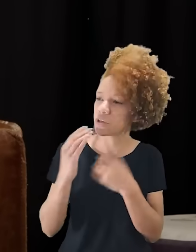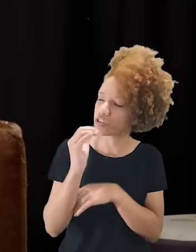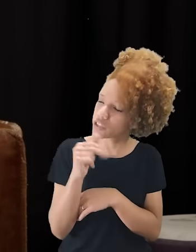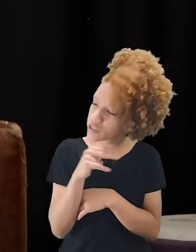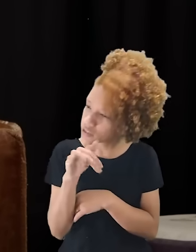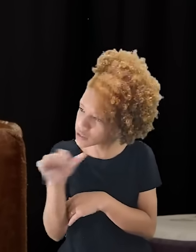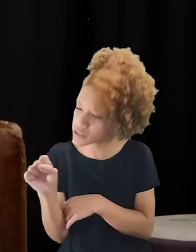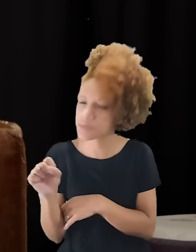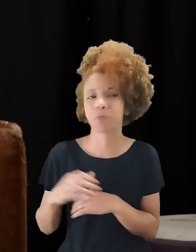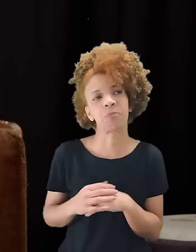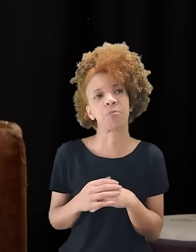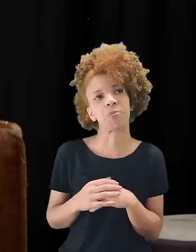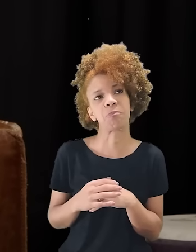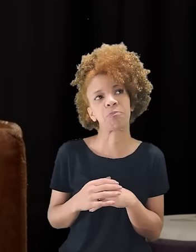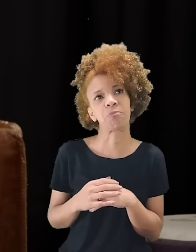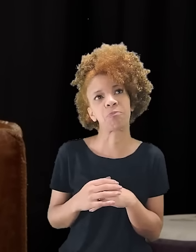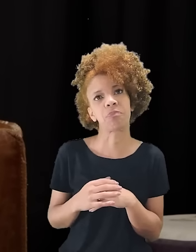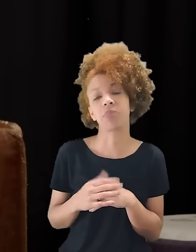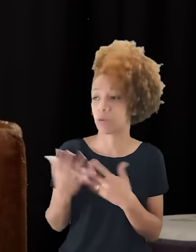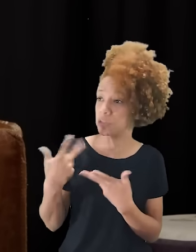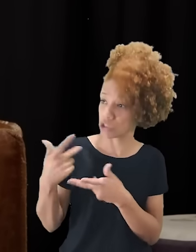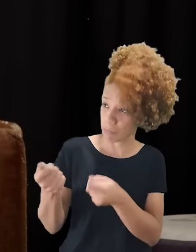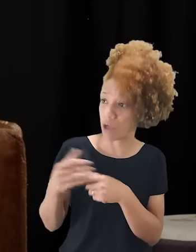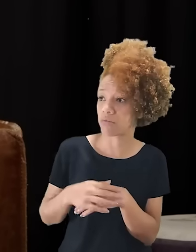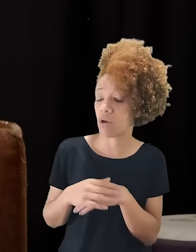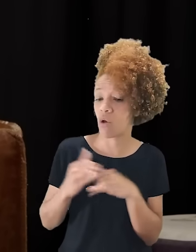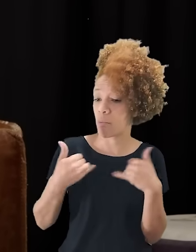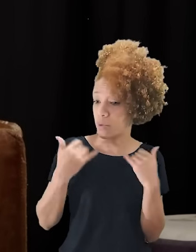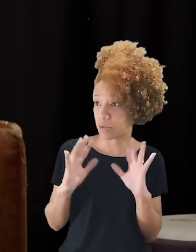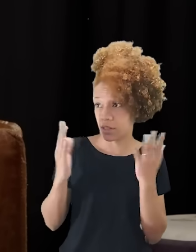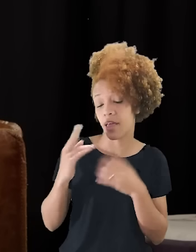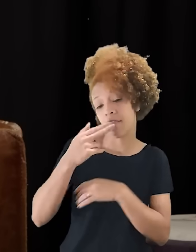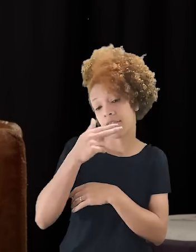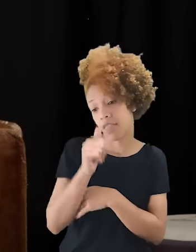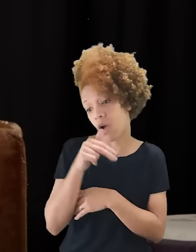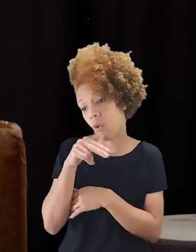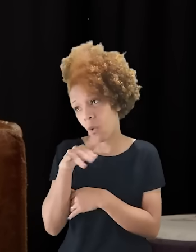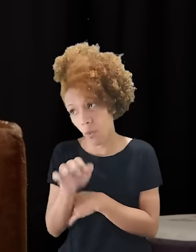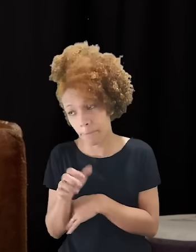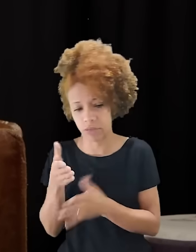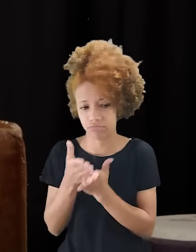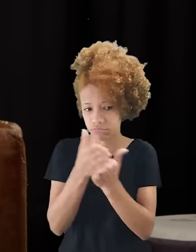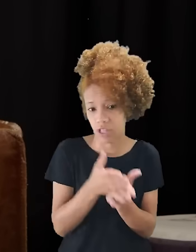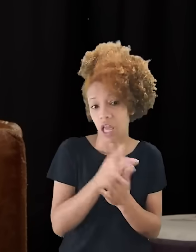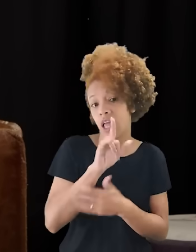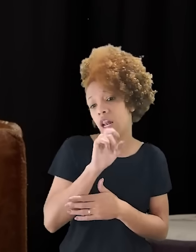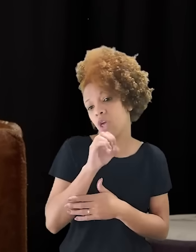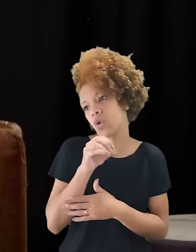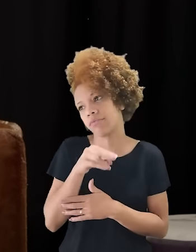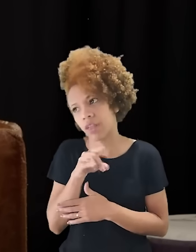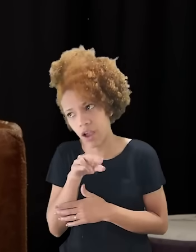de canes e chamaram para um aniversário da Naomi que foi no iat com Leonardo